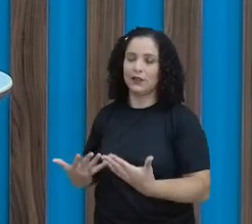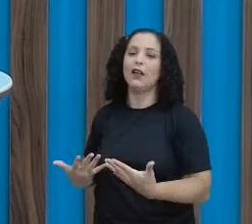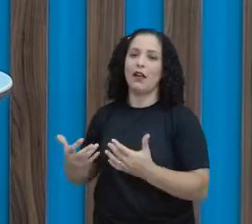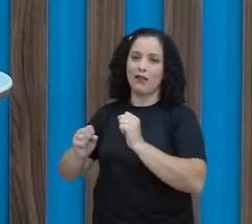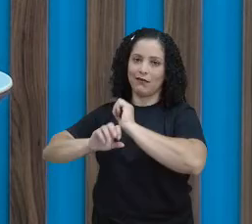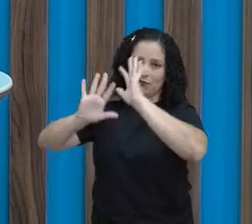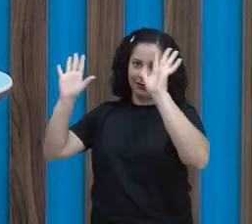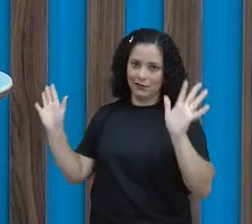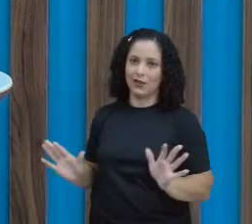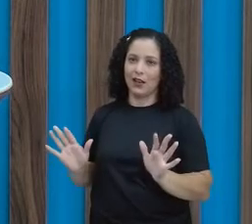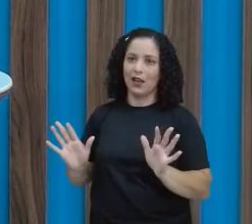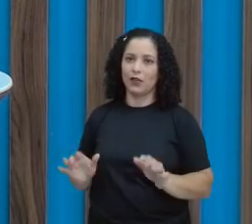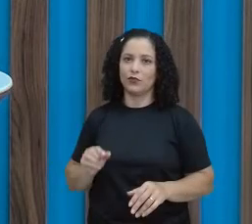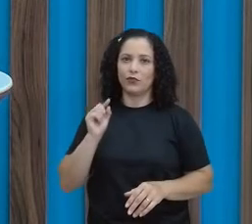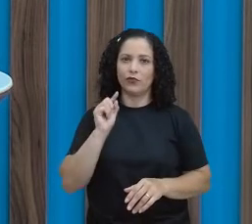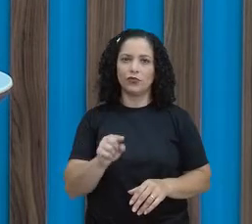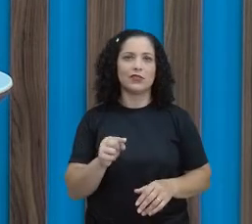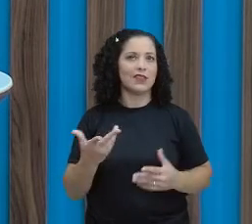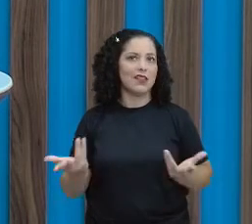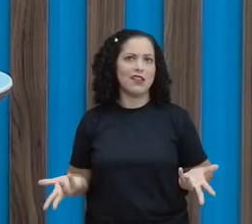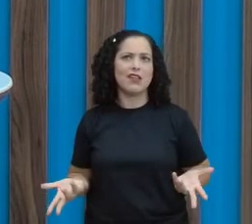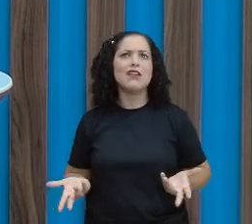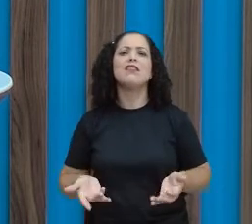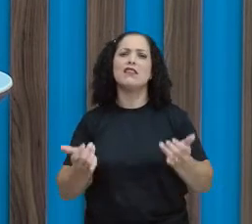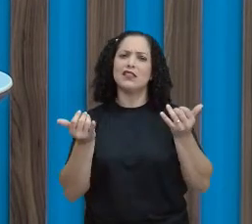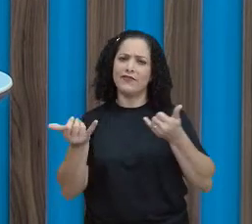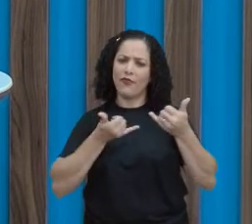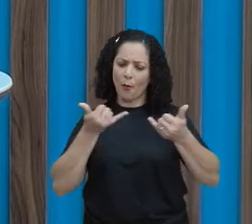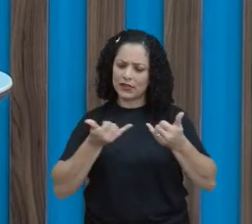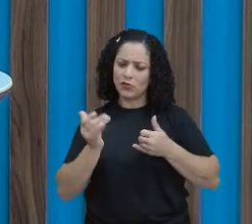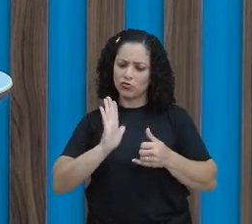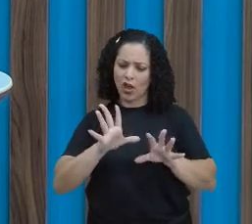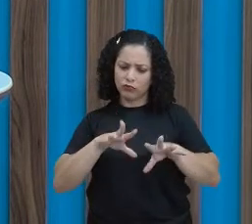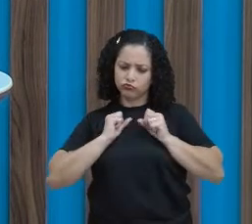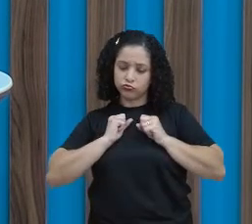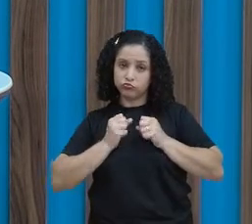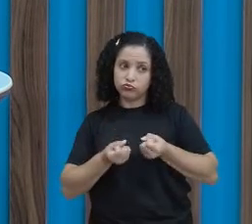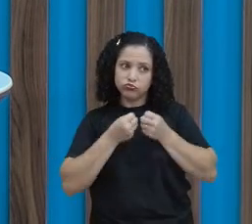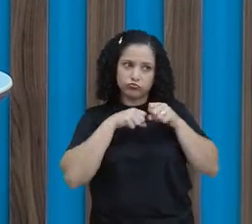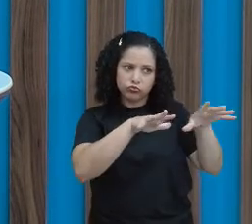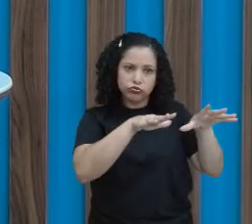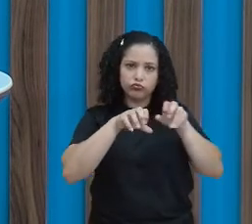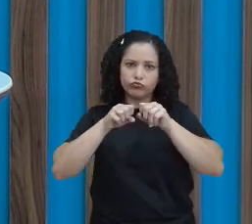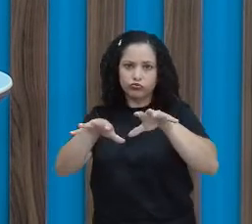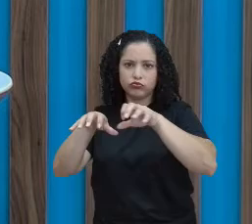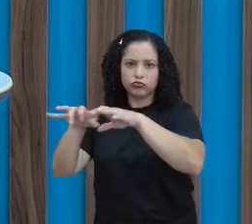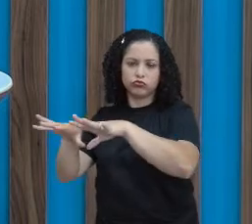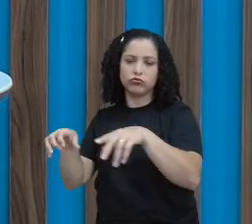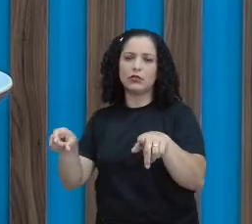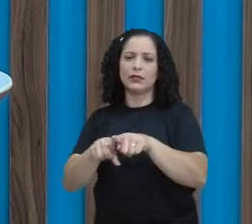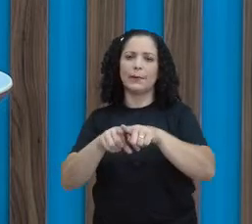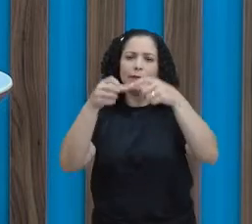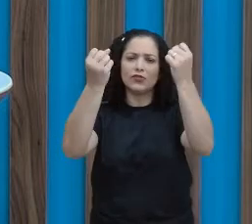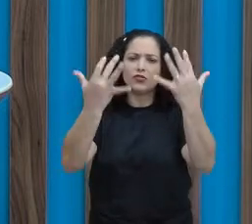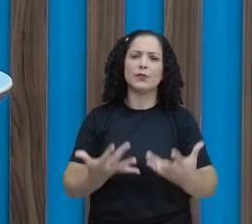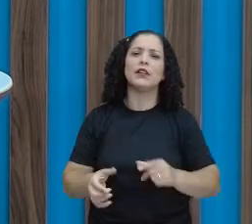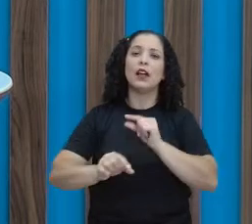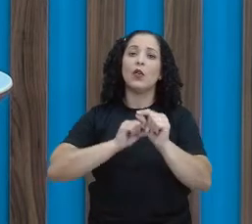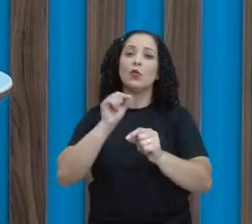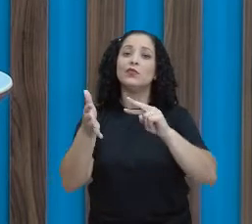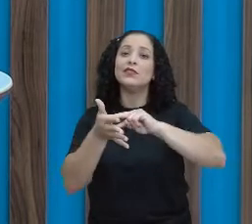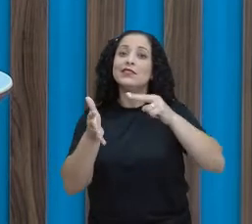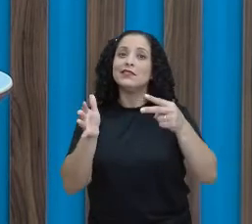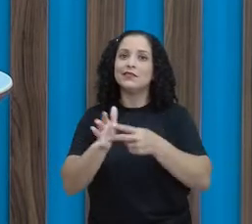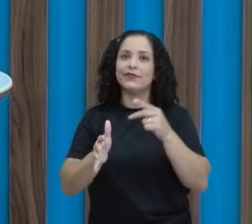gente. Mesmo que vocês não precisem dar uma aula, mas dar a informação inicial, principalmente explicando um pouquinho a questão do símbolo e o